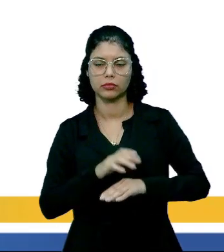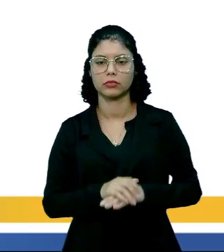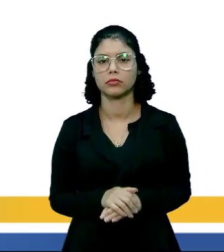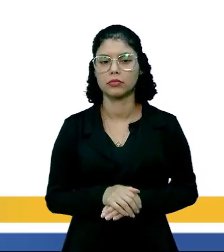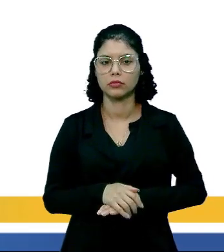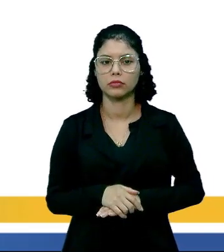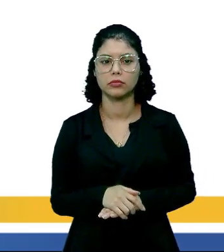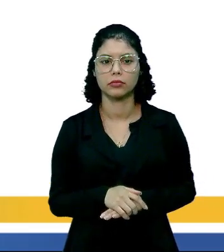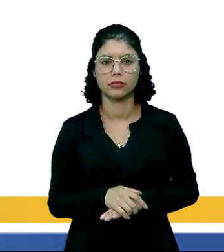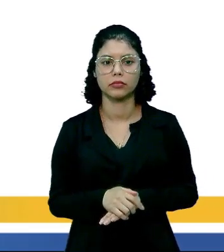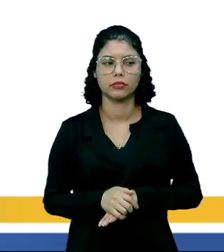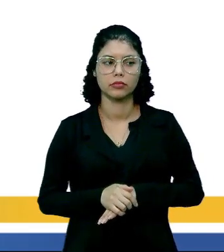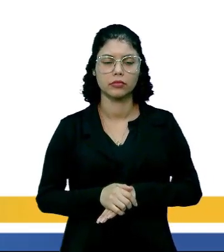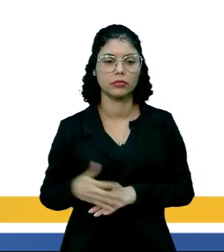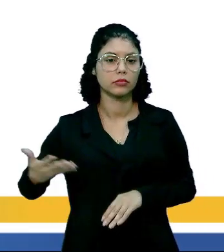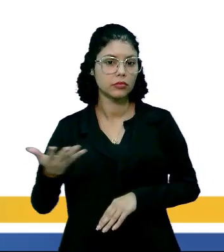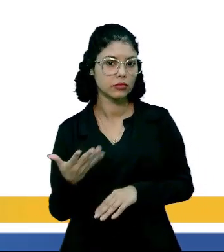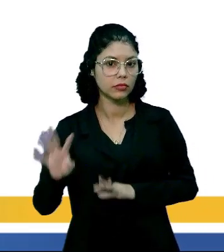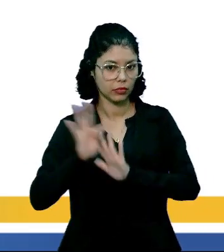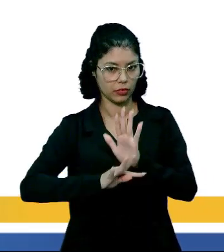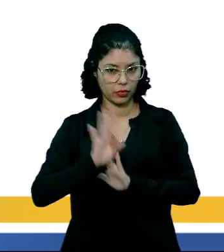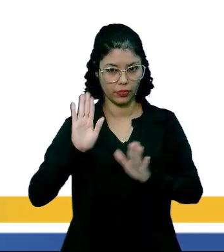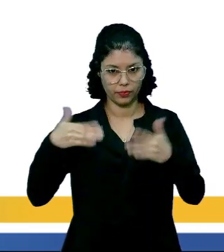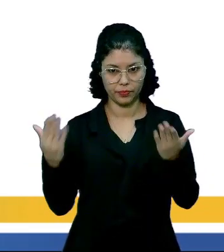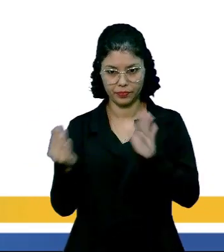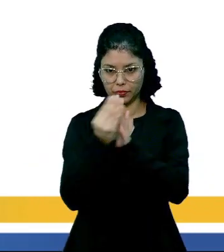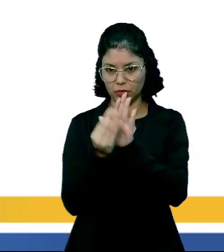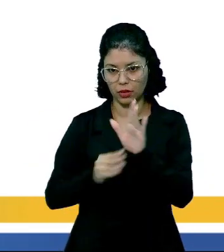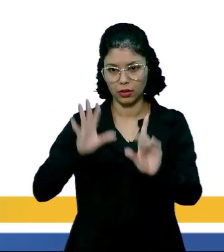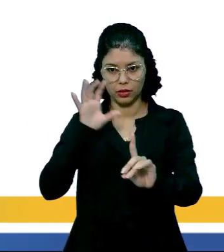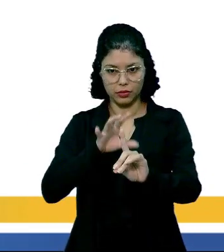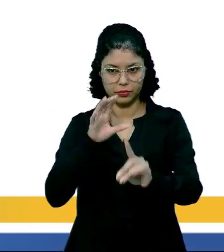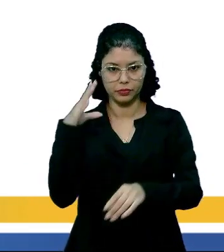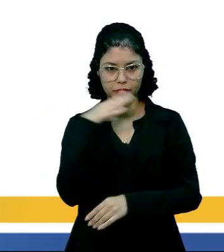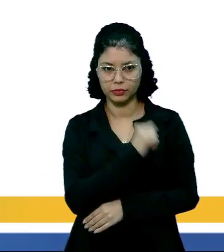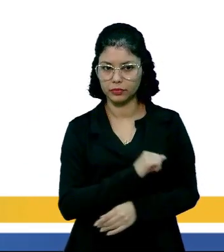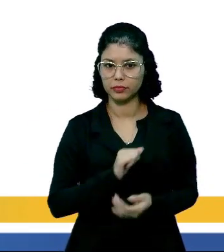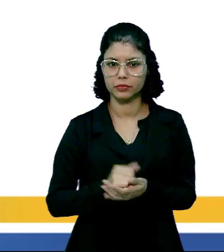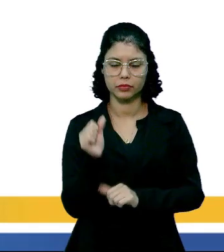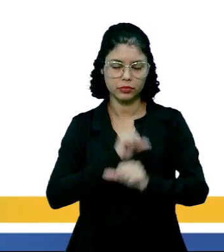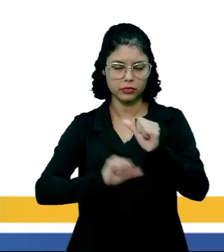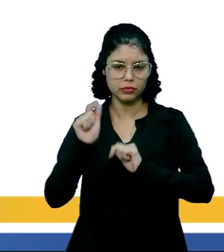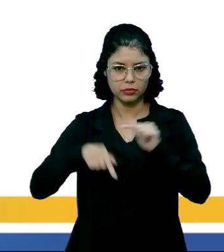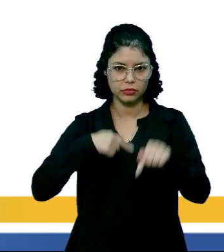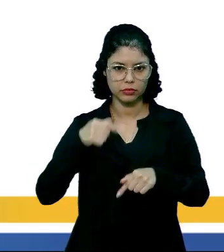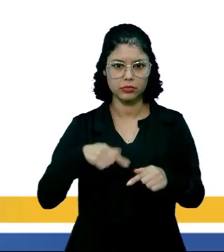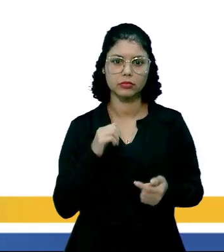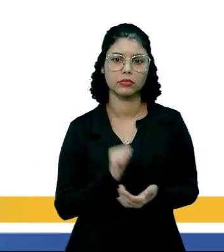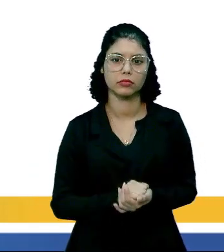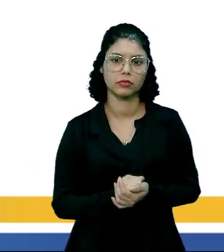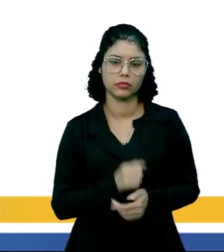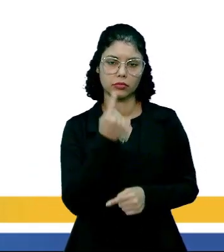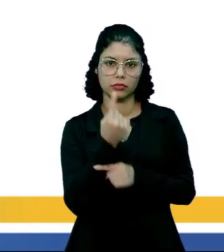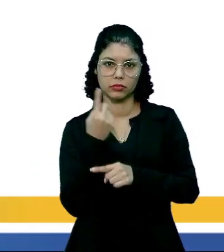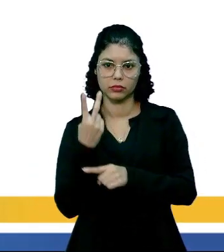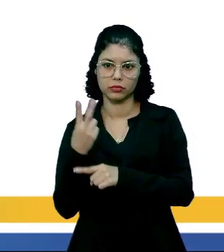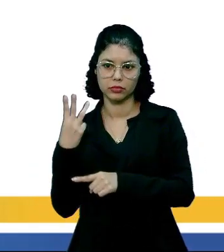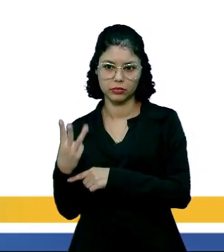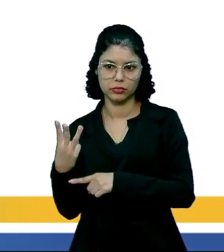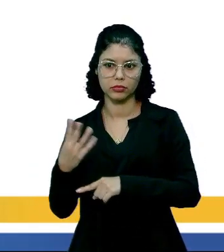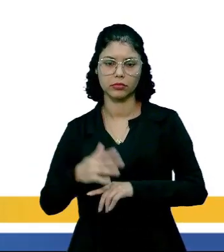e proteínas lácteas Com base no texto quais são os fatores que influenciam a rapidez as reações